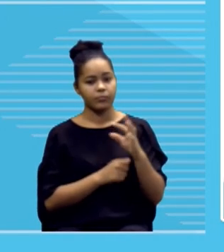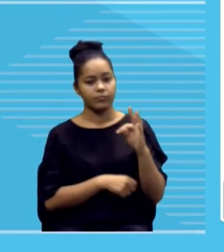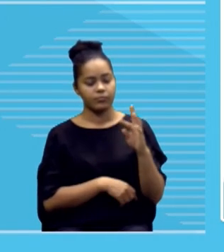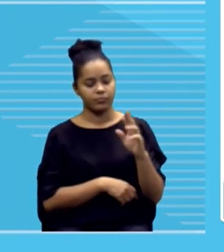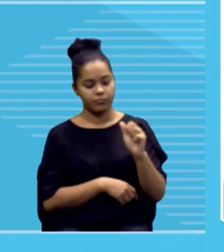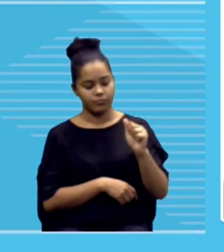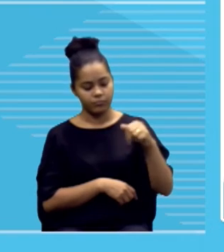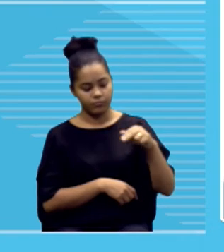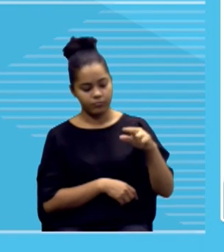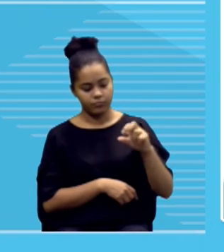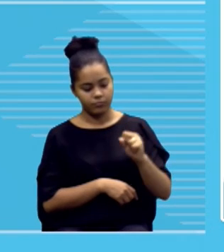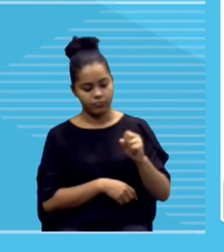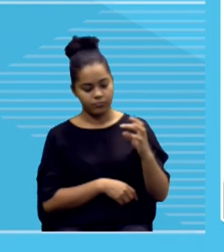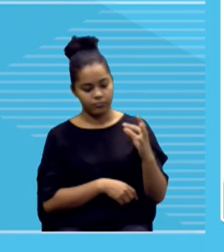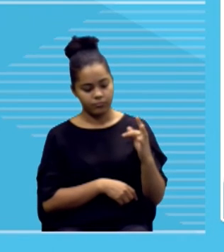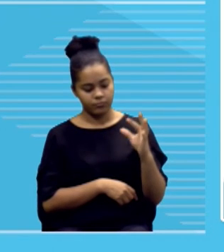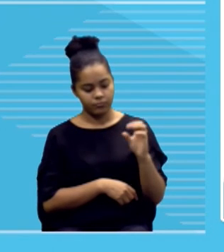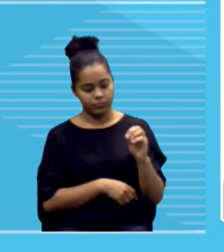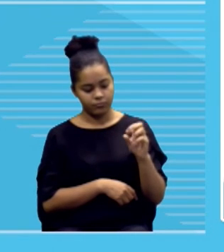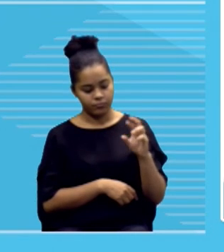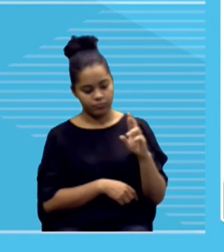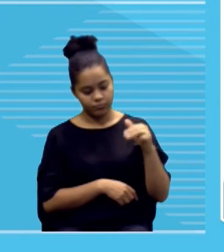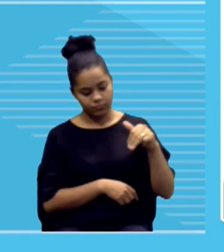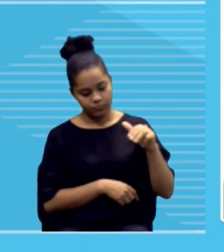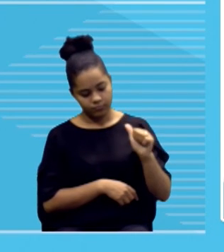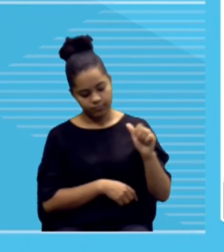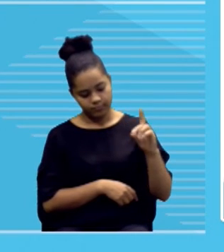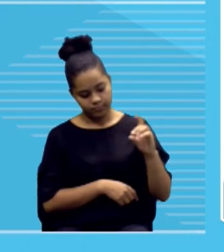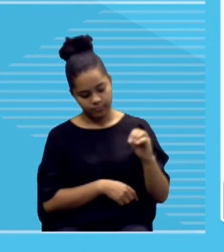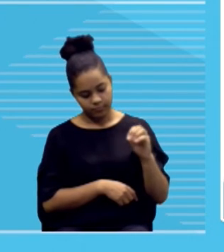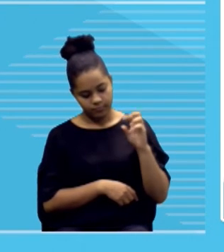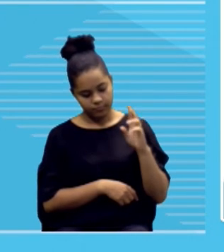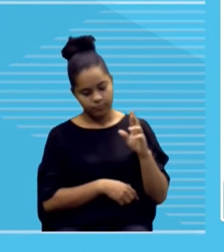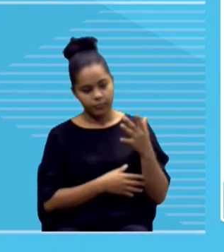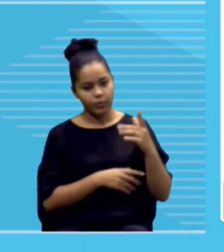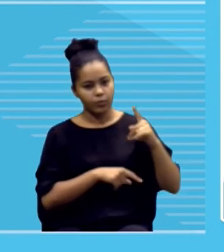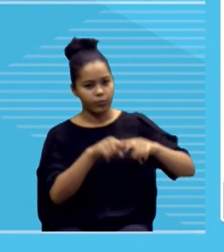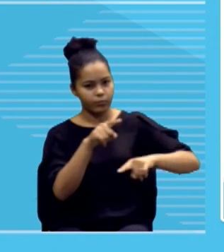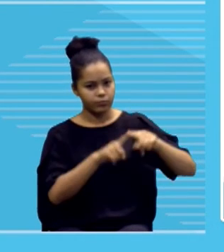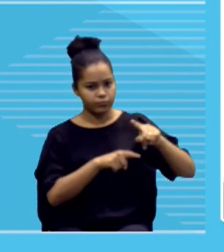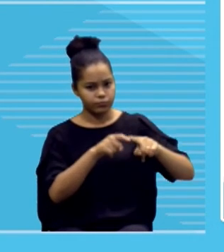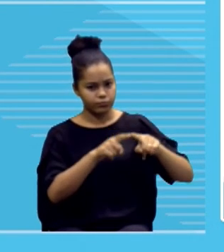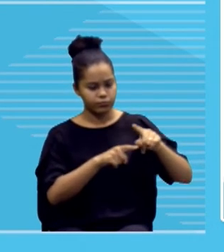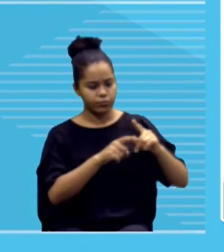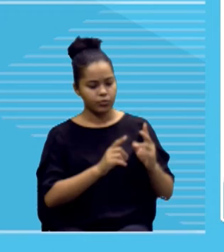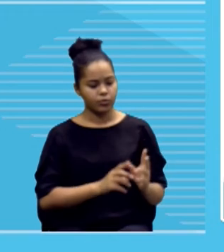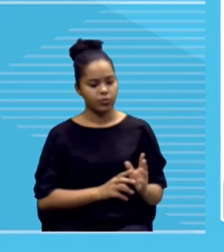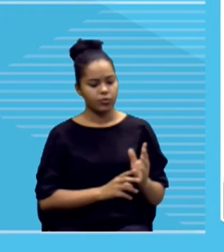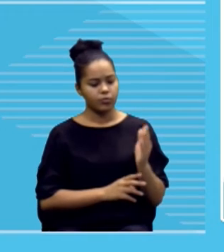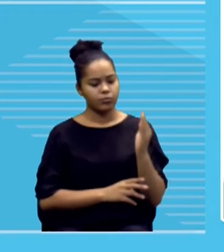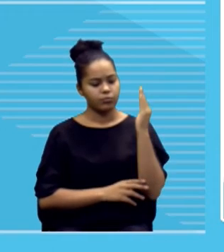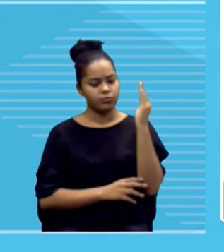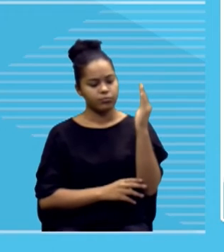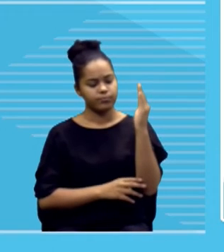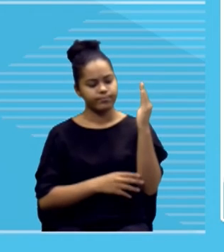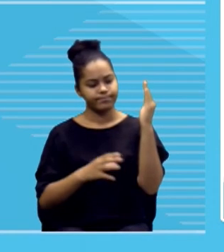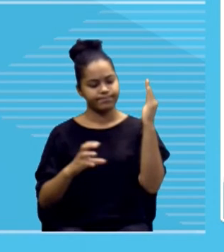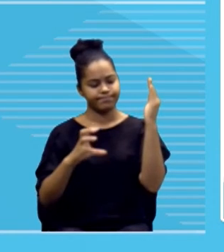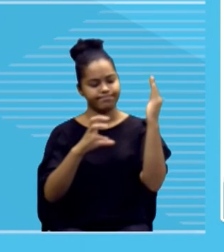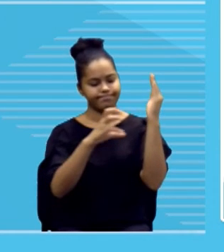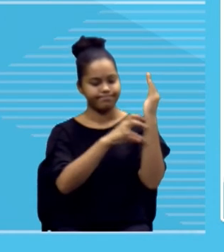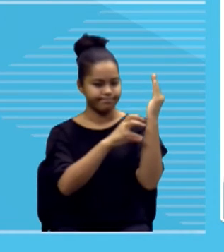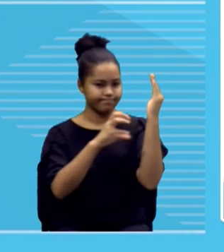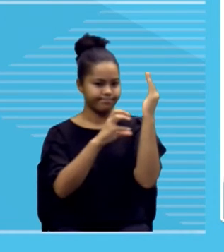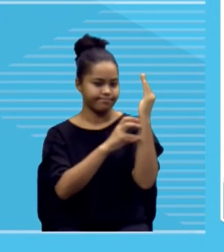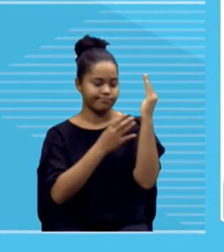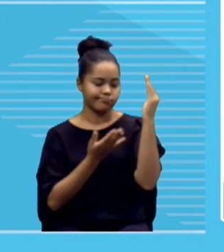sua casa. Aquele transformador serve para regularizar a distribuição de energia elétrica dentro